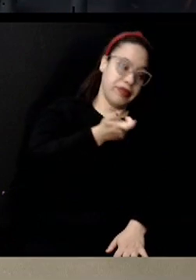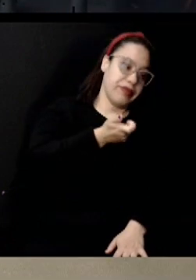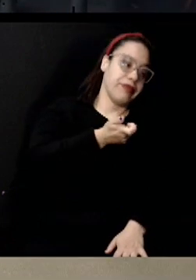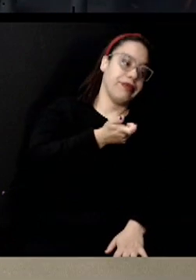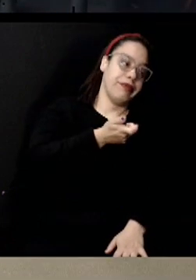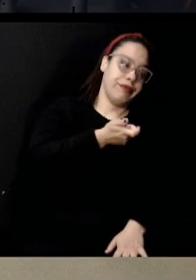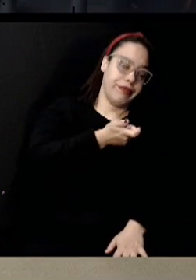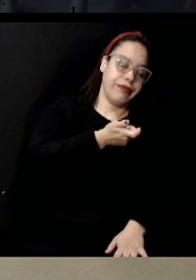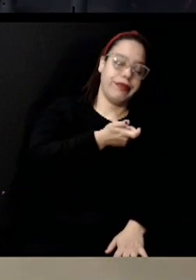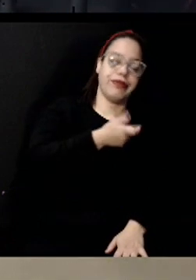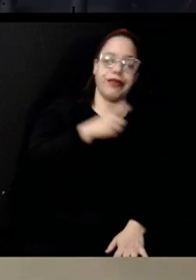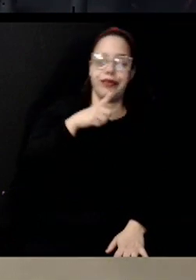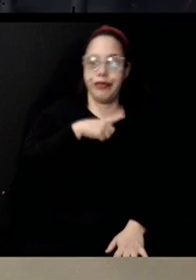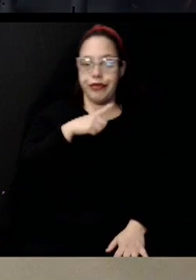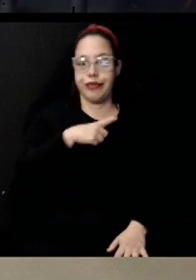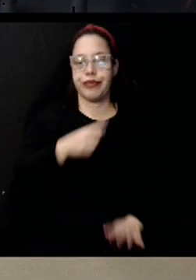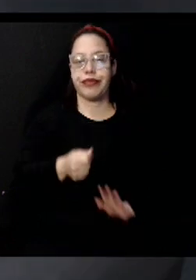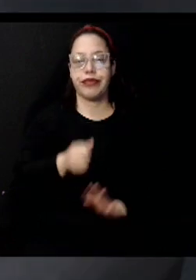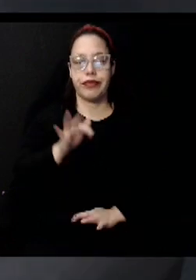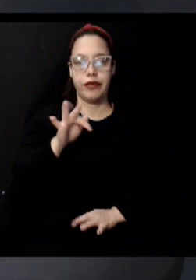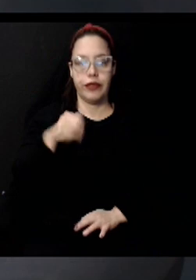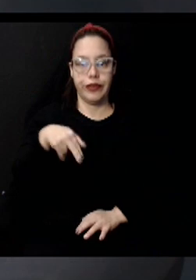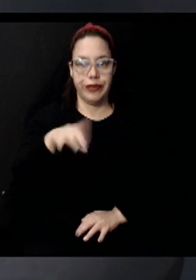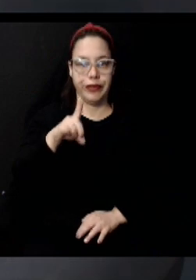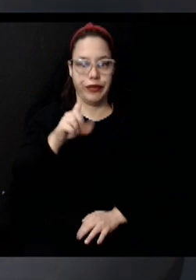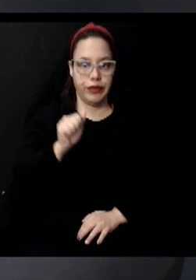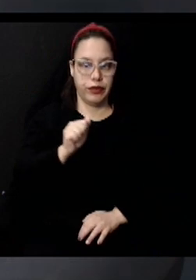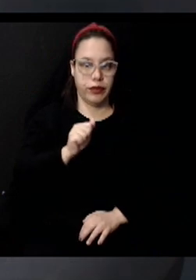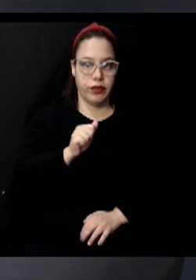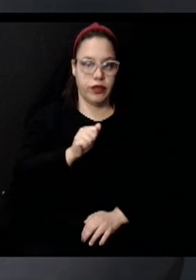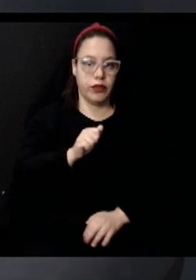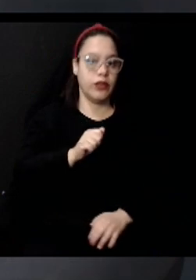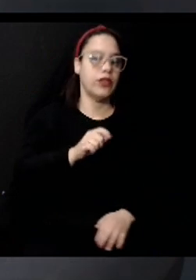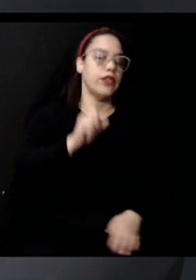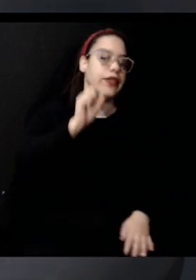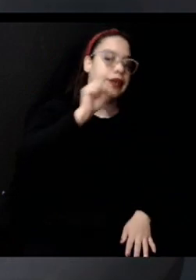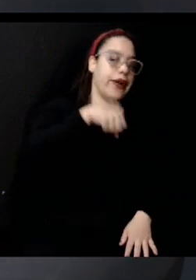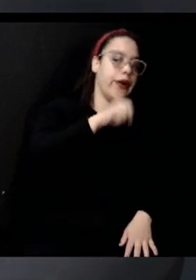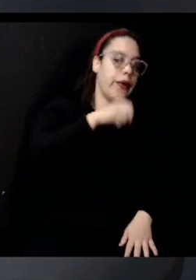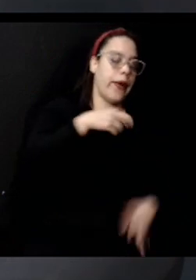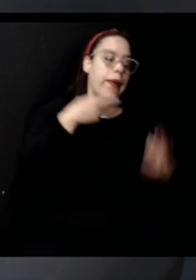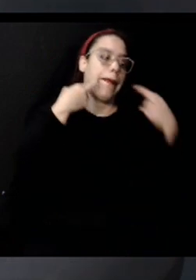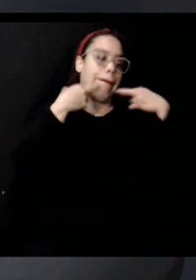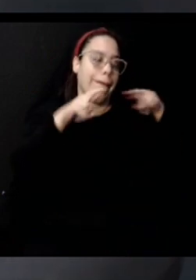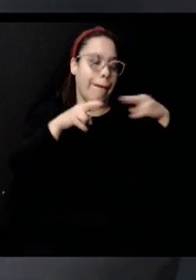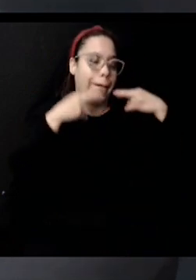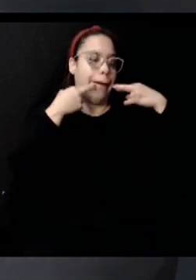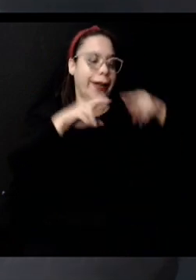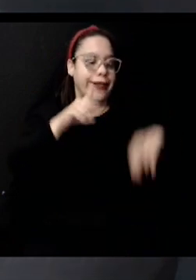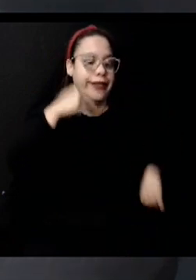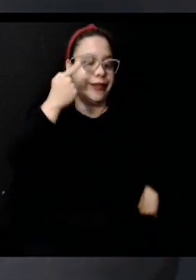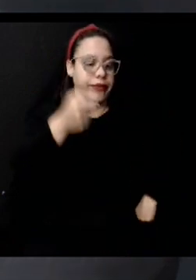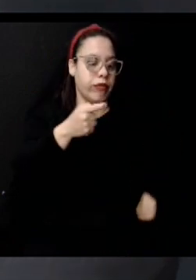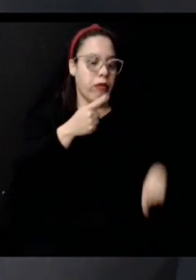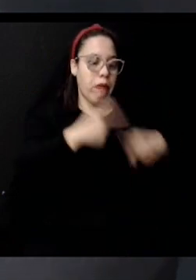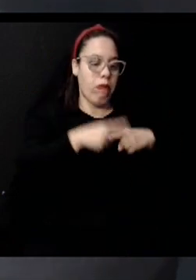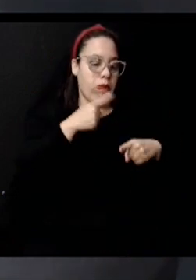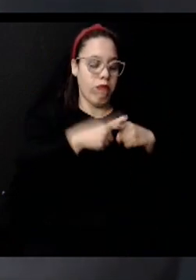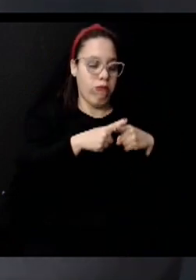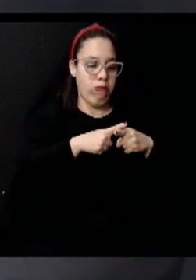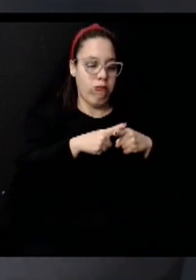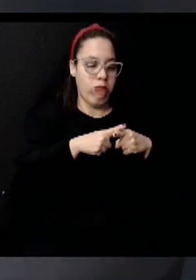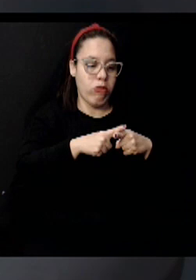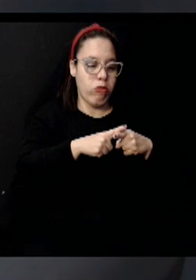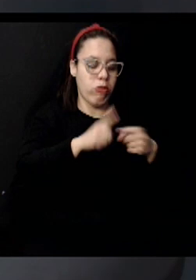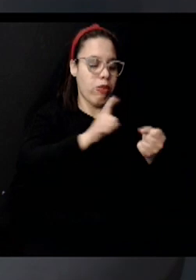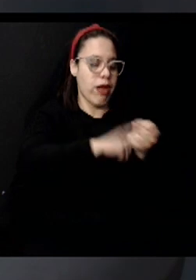exatamente. bastante, né, Muito, Fernanda? muito. Quando você está reclamando do outro, é porque aquilo que incomoda no outro é o que